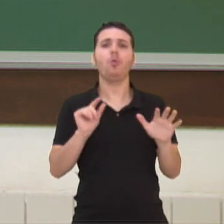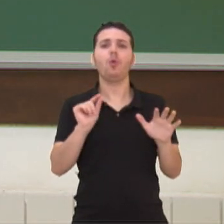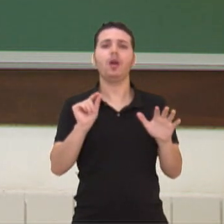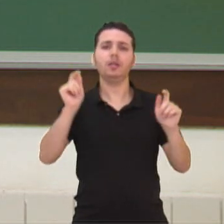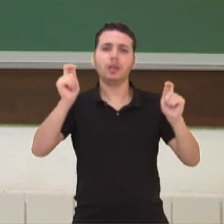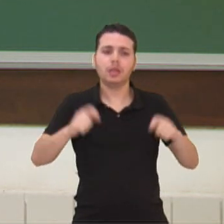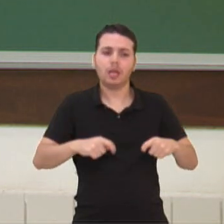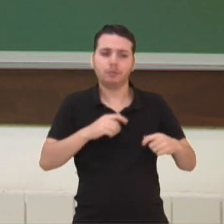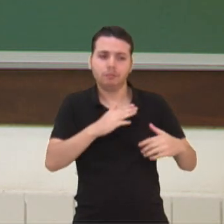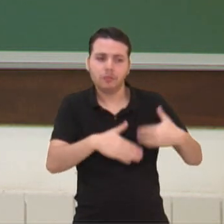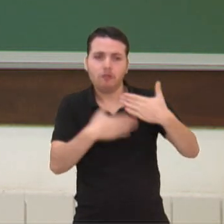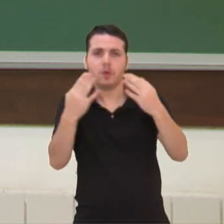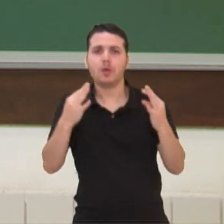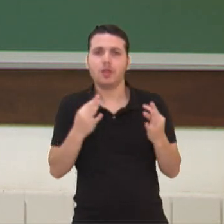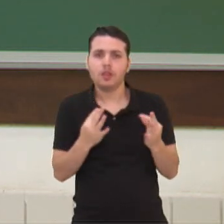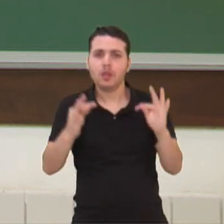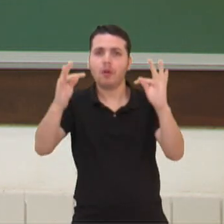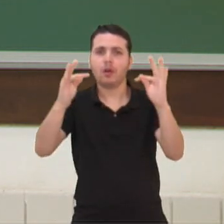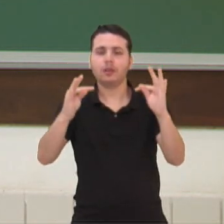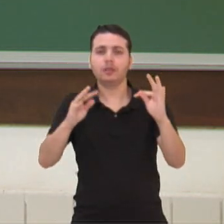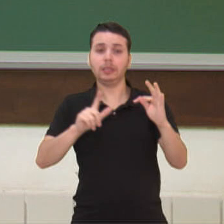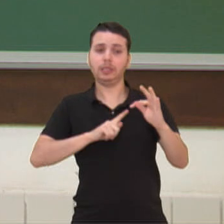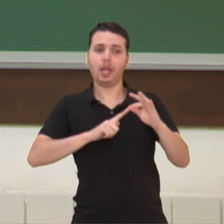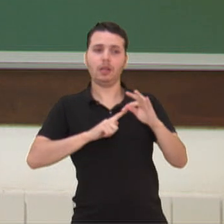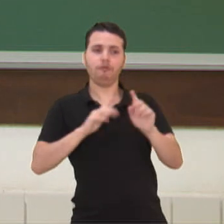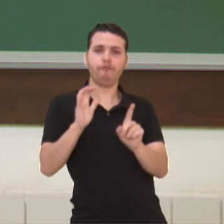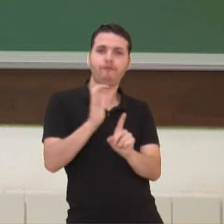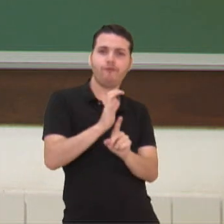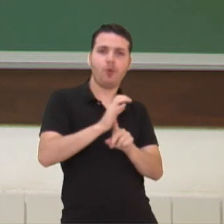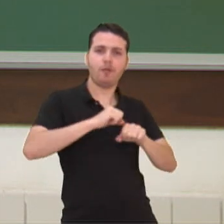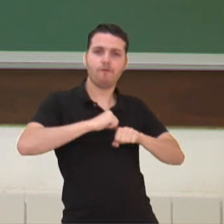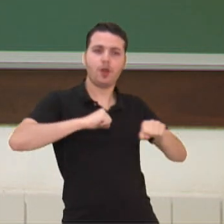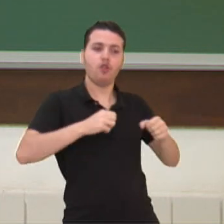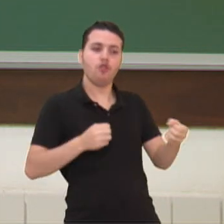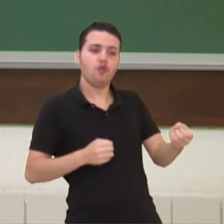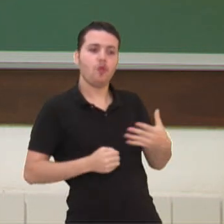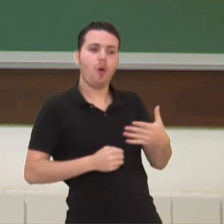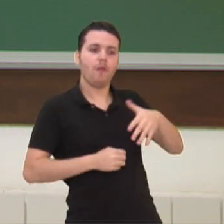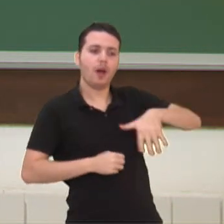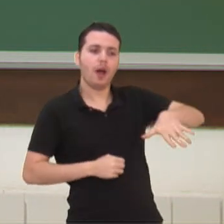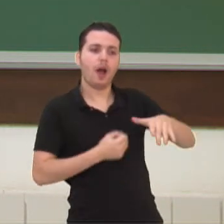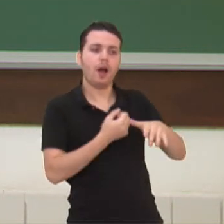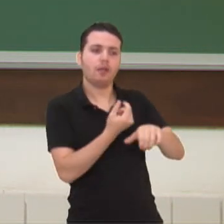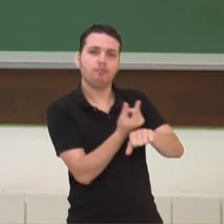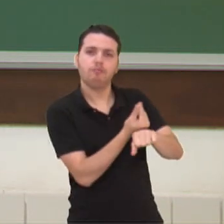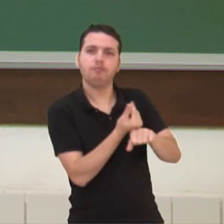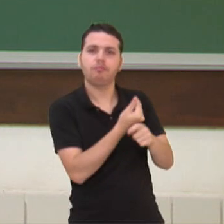desenvolvimento tecnológico que acabou impactando nesses novos arranjos econômicos.